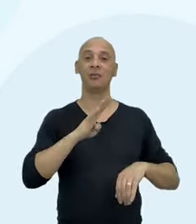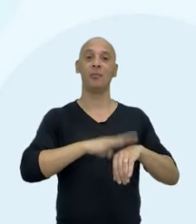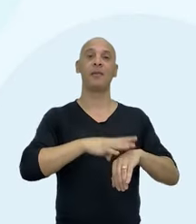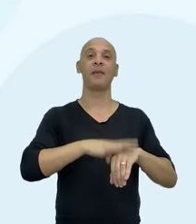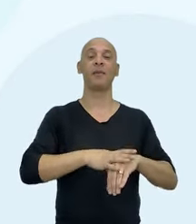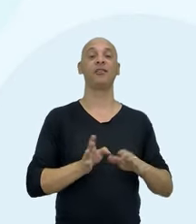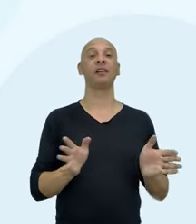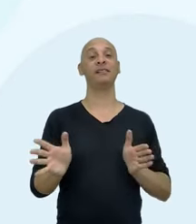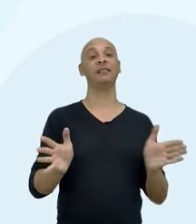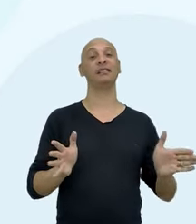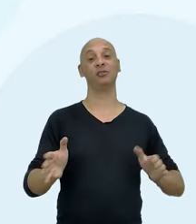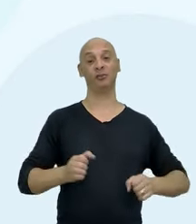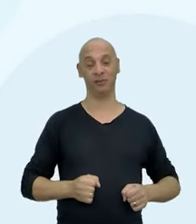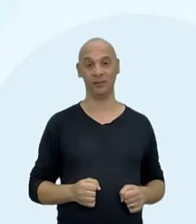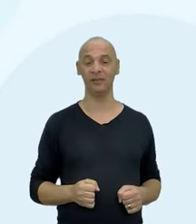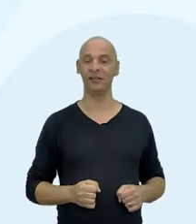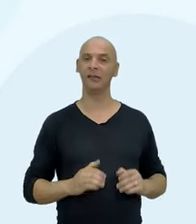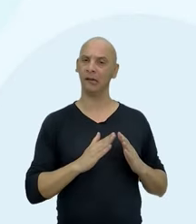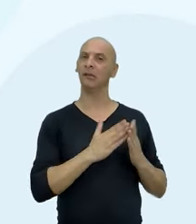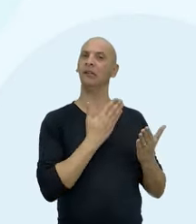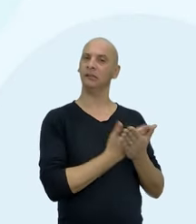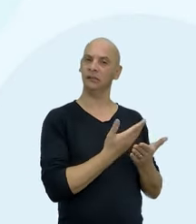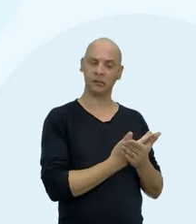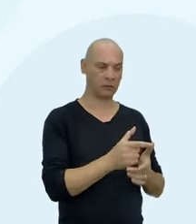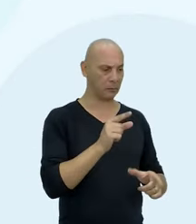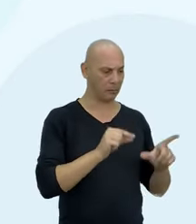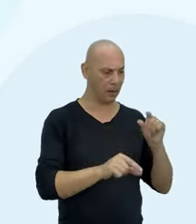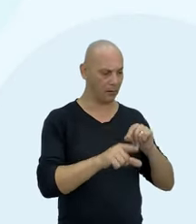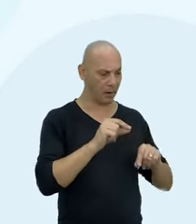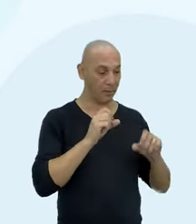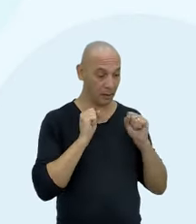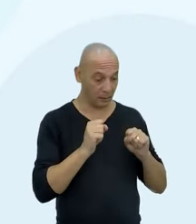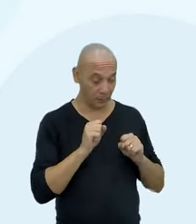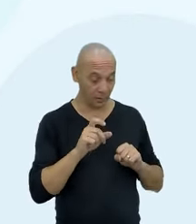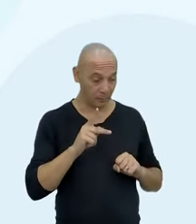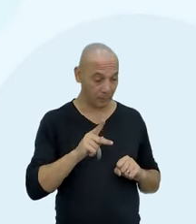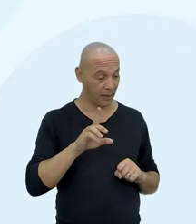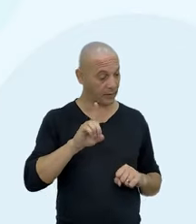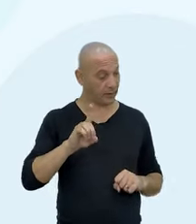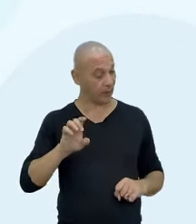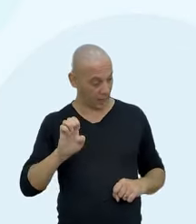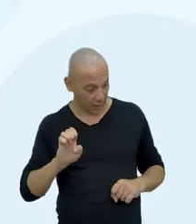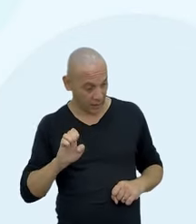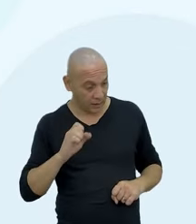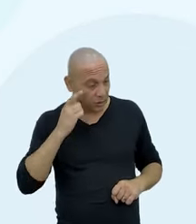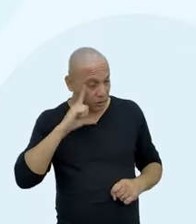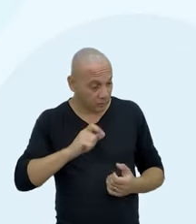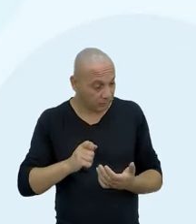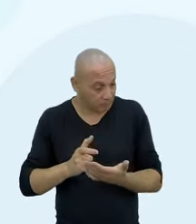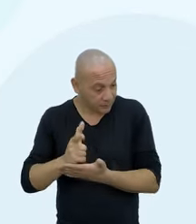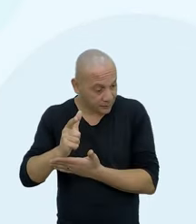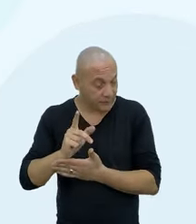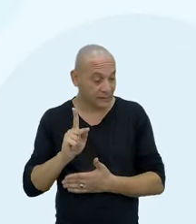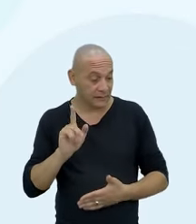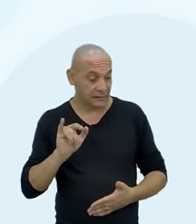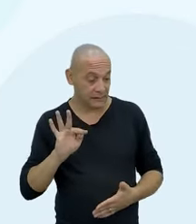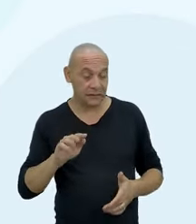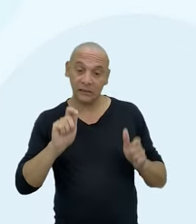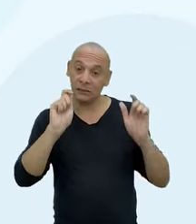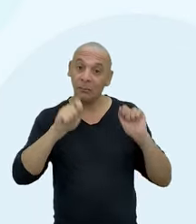acessível Então veja as escolas que foram contempladas com pdde interativo do Ministério da Educação